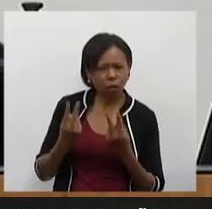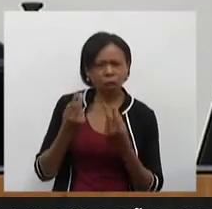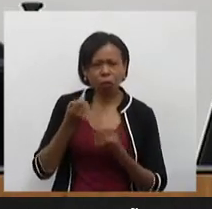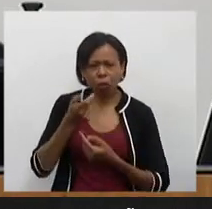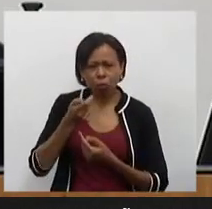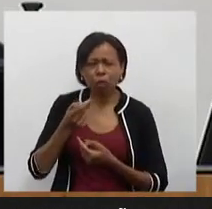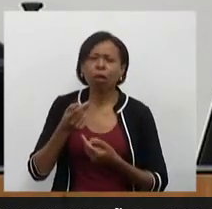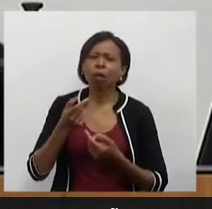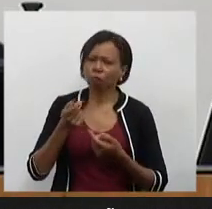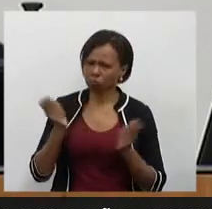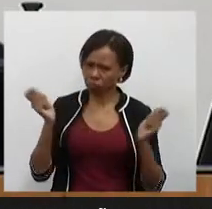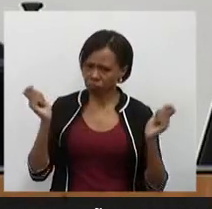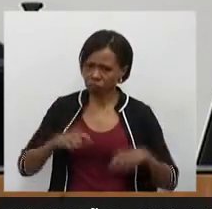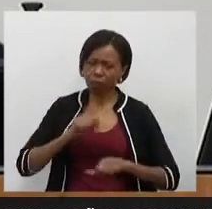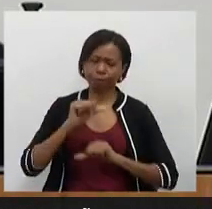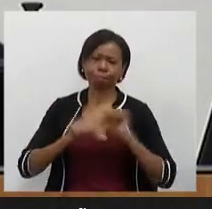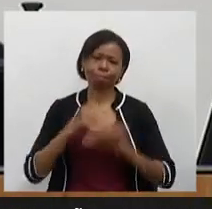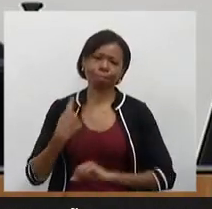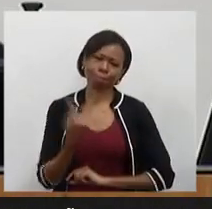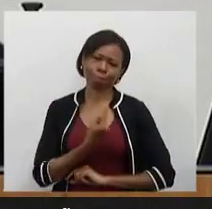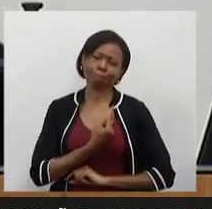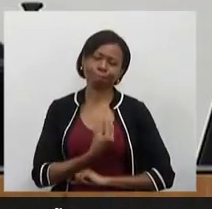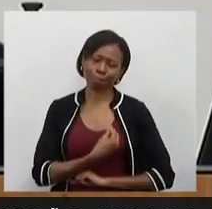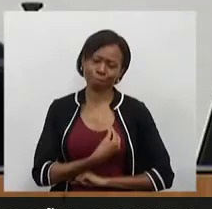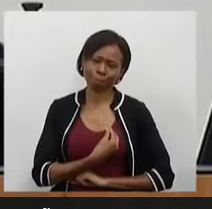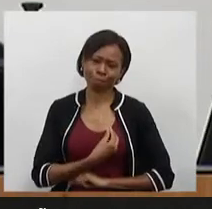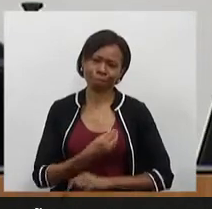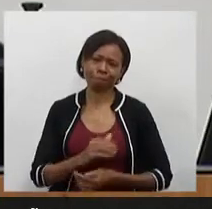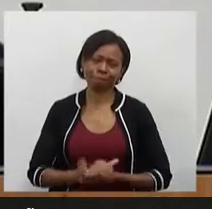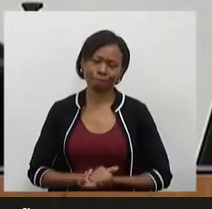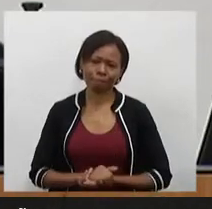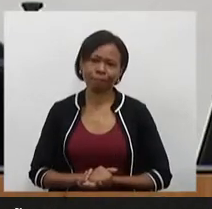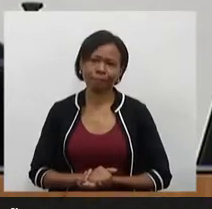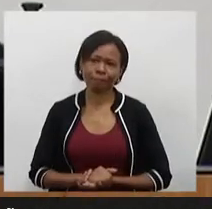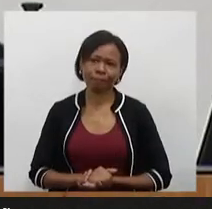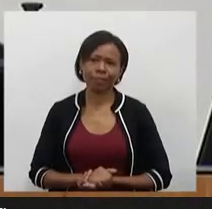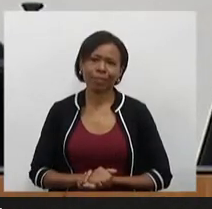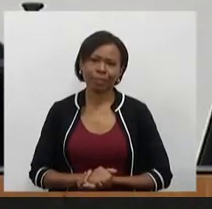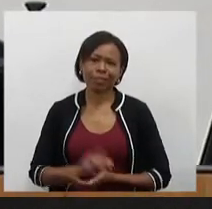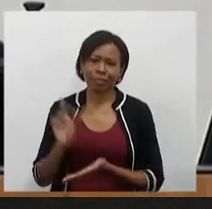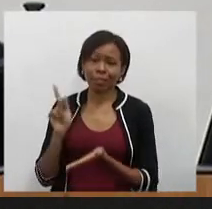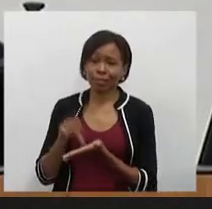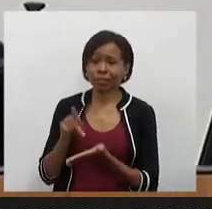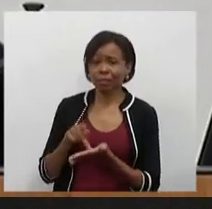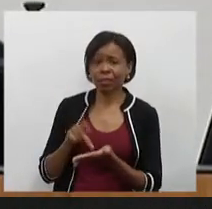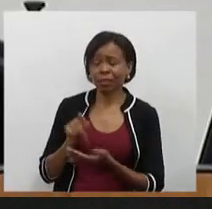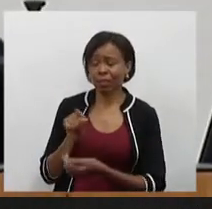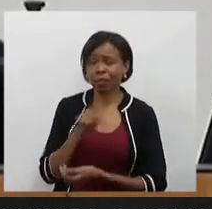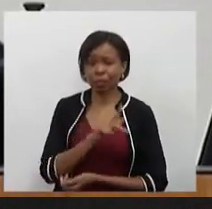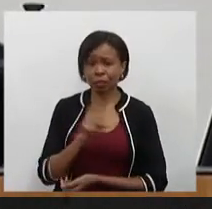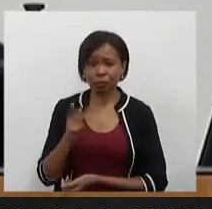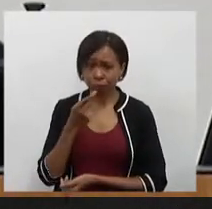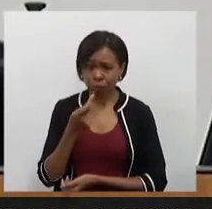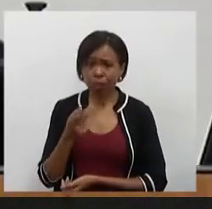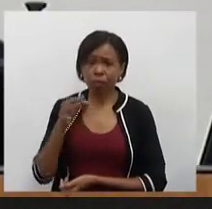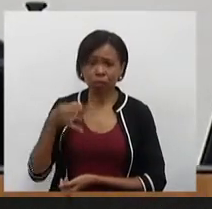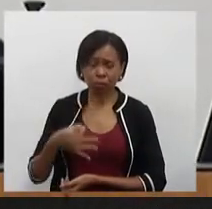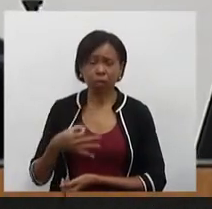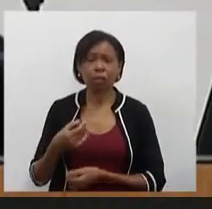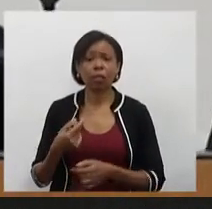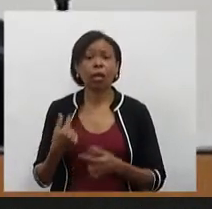que fazem diferença na nossa caminhada. Não é isso, deputado Zé Guilherme? Pois é, presidente, e eu não poderia deixar de